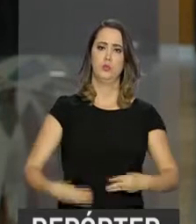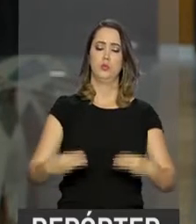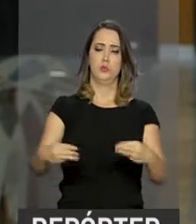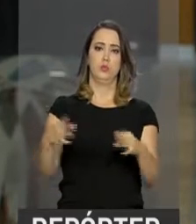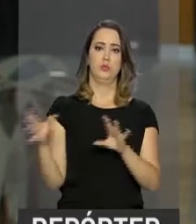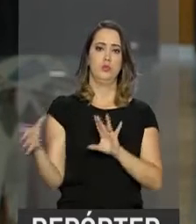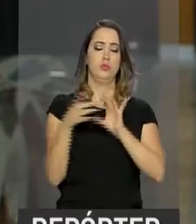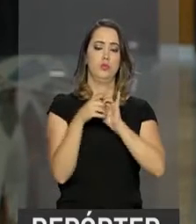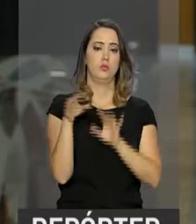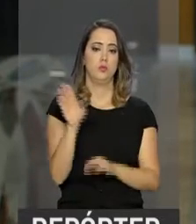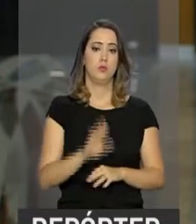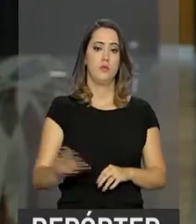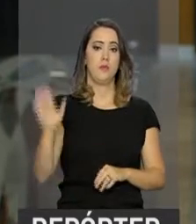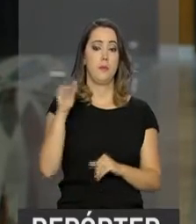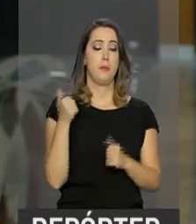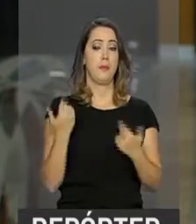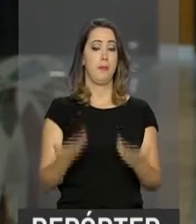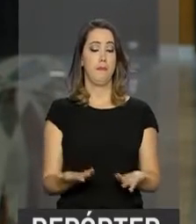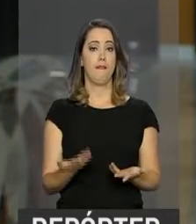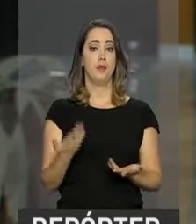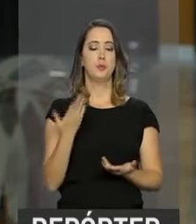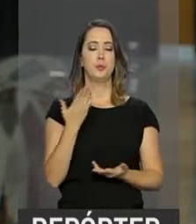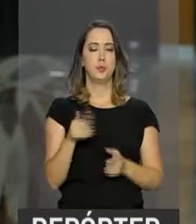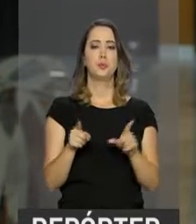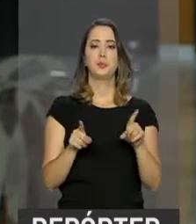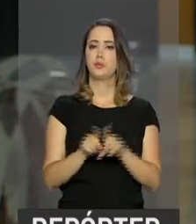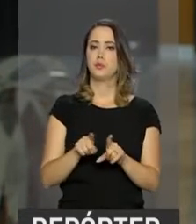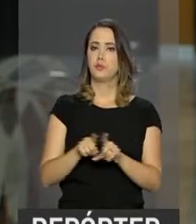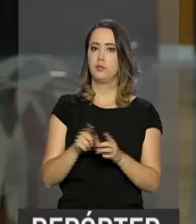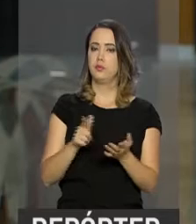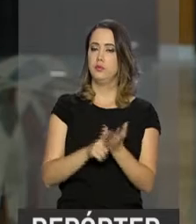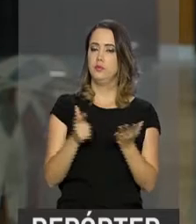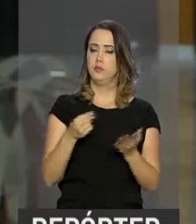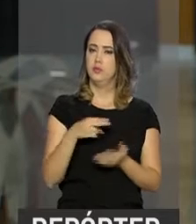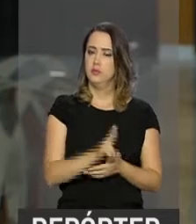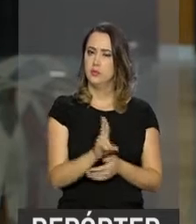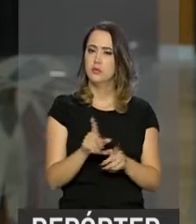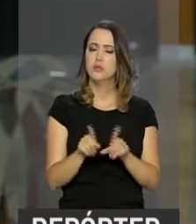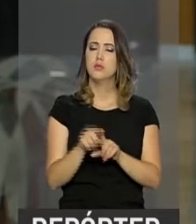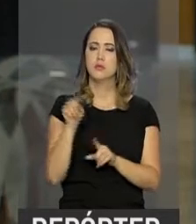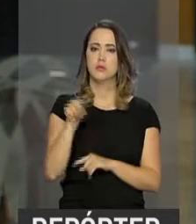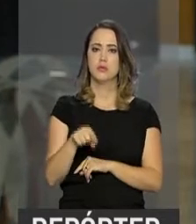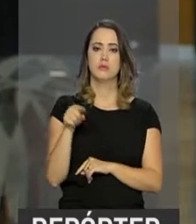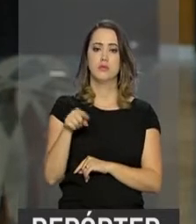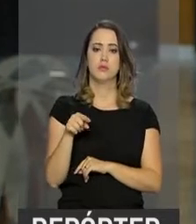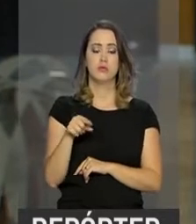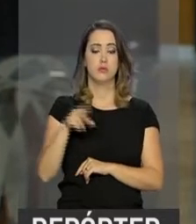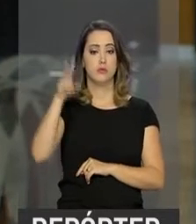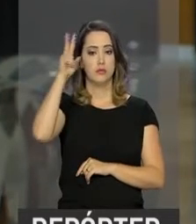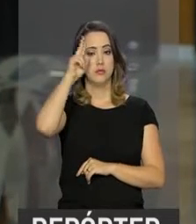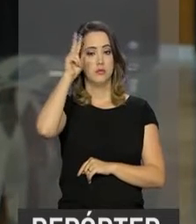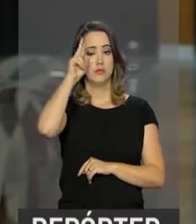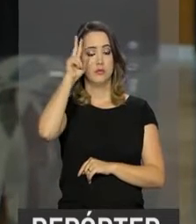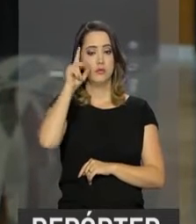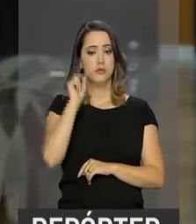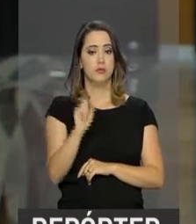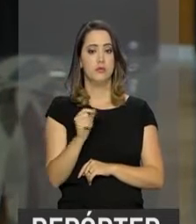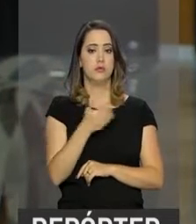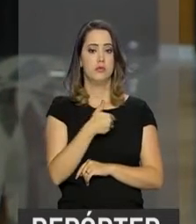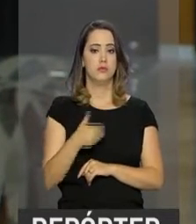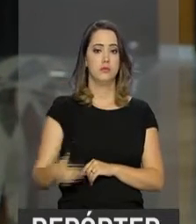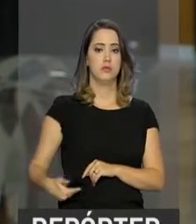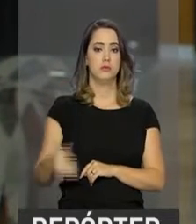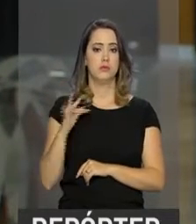Ministério da Integração Nacional. E Roberto, também no Diário Oficial da União, desta segunda-feira, o